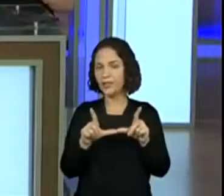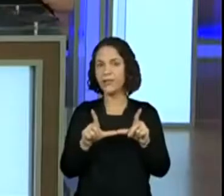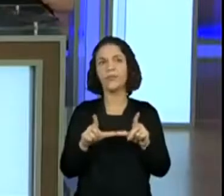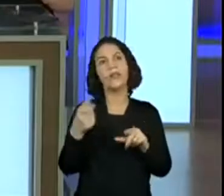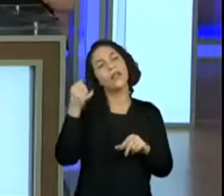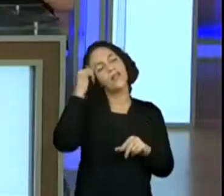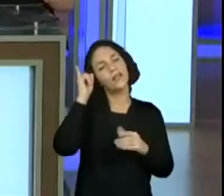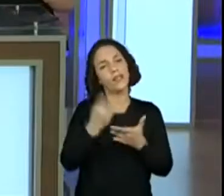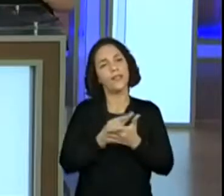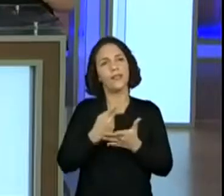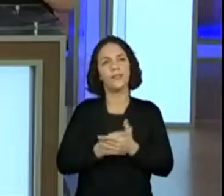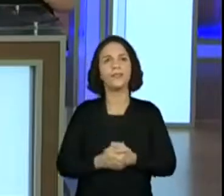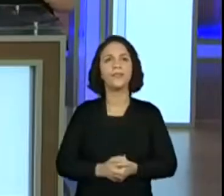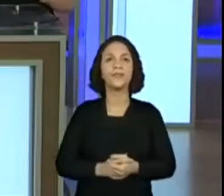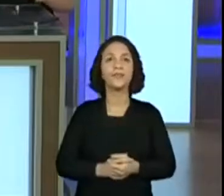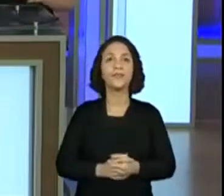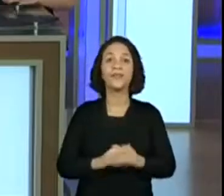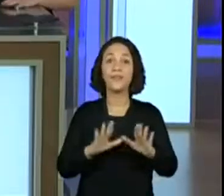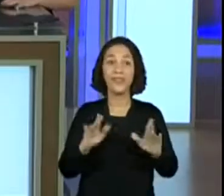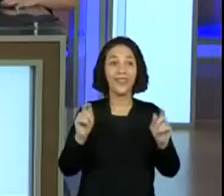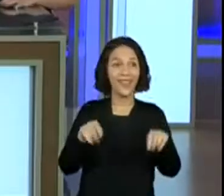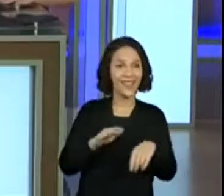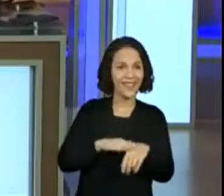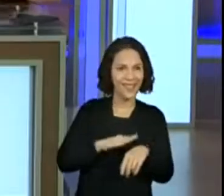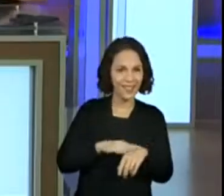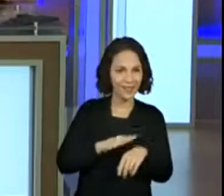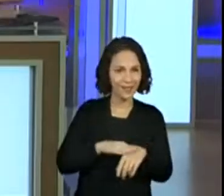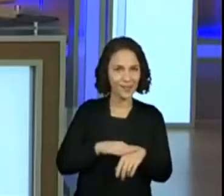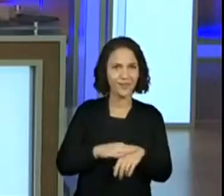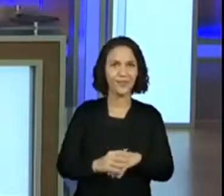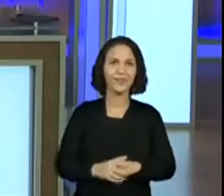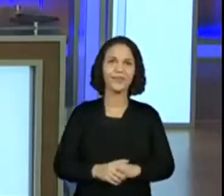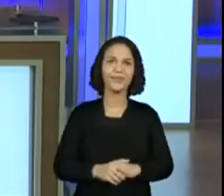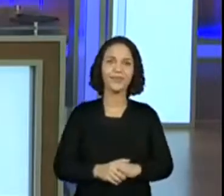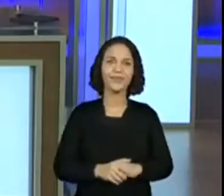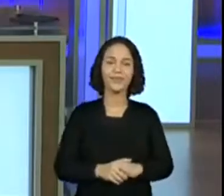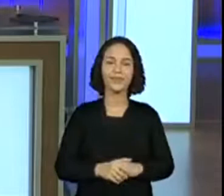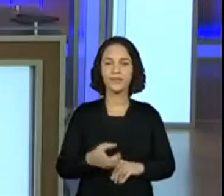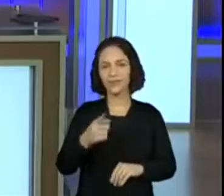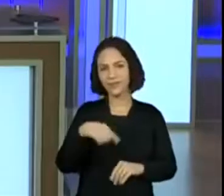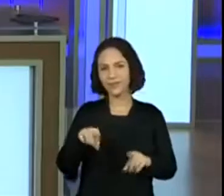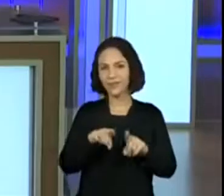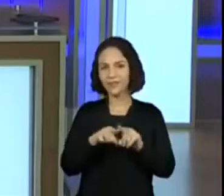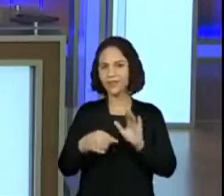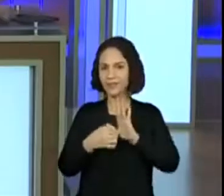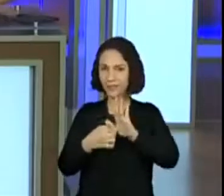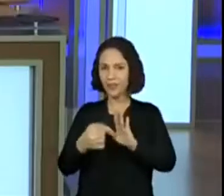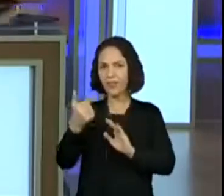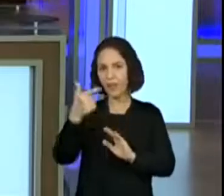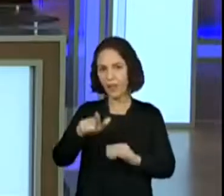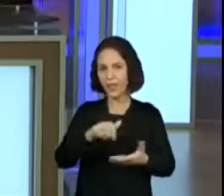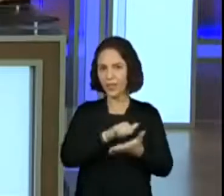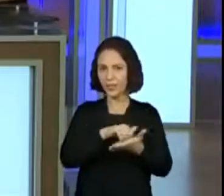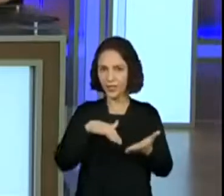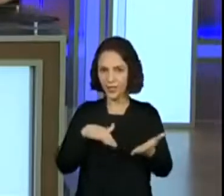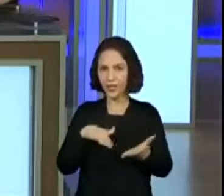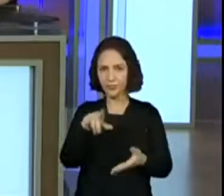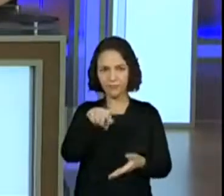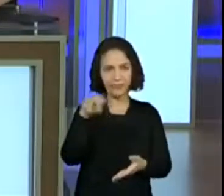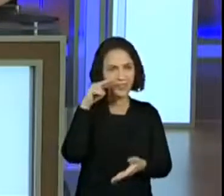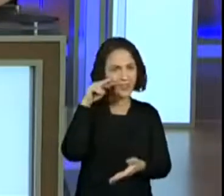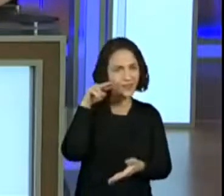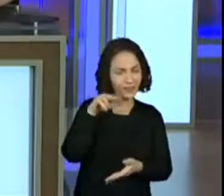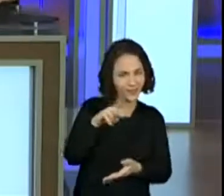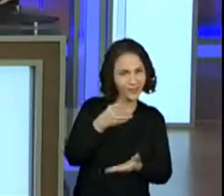deixar errado. Mas para dar tempo, não é? E a gente poder apresentar mais uma atividade aí para eles,